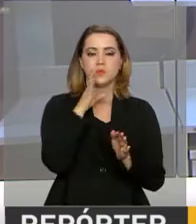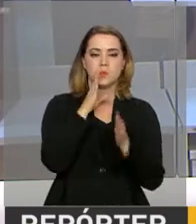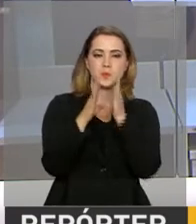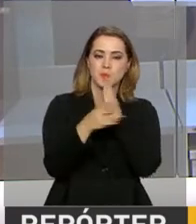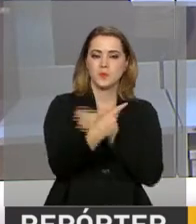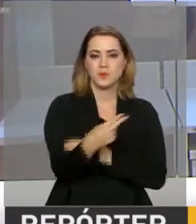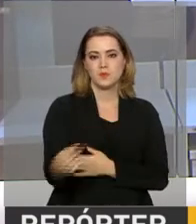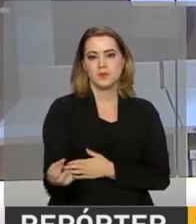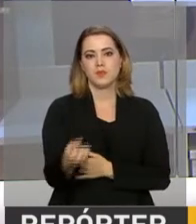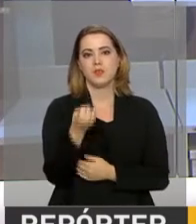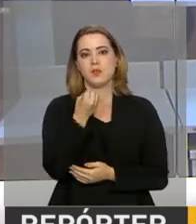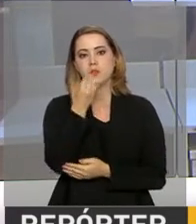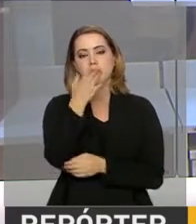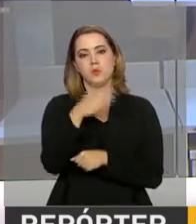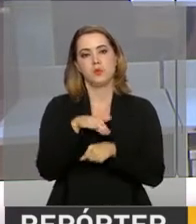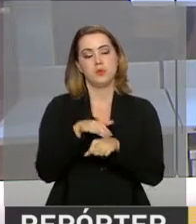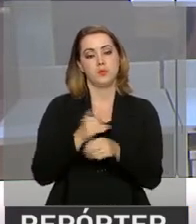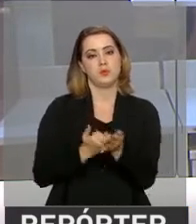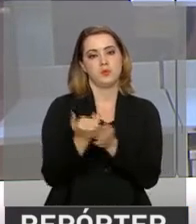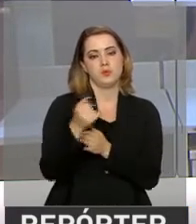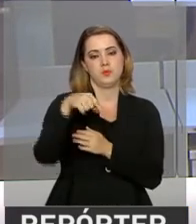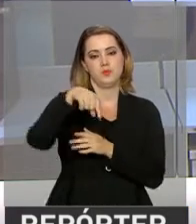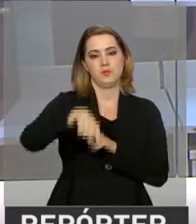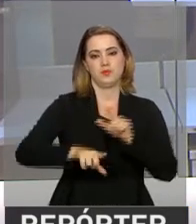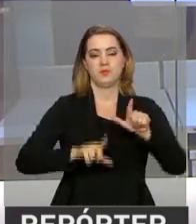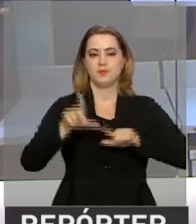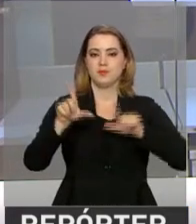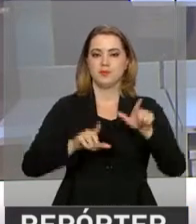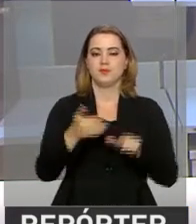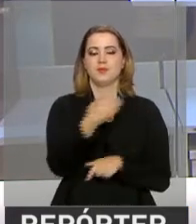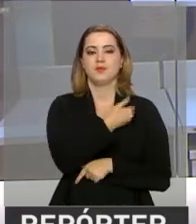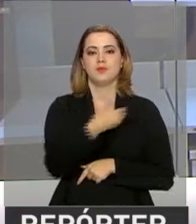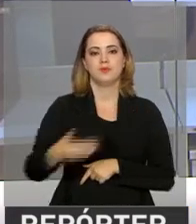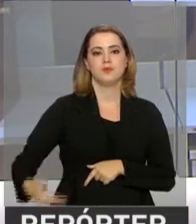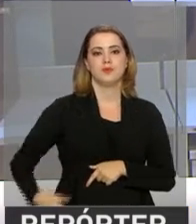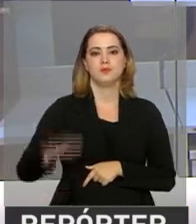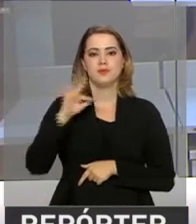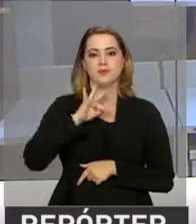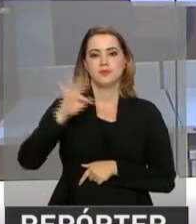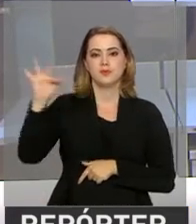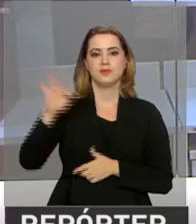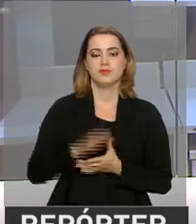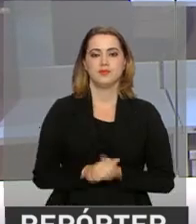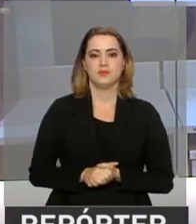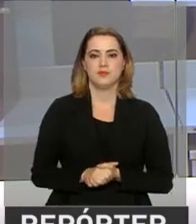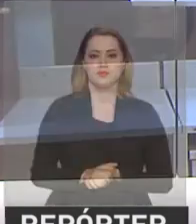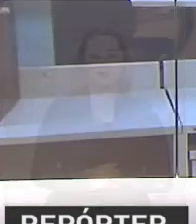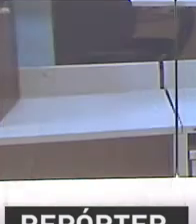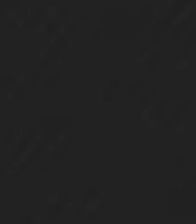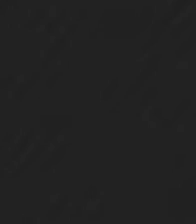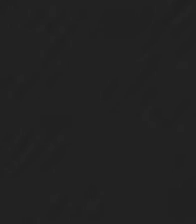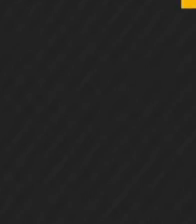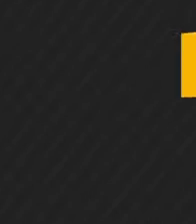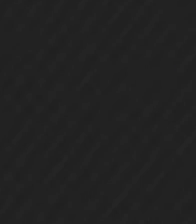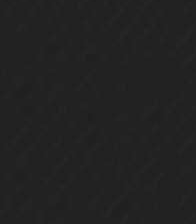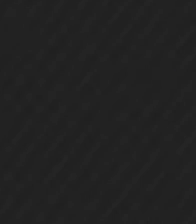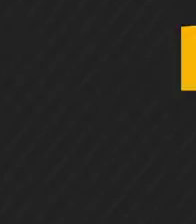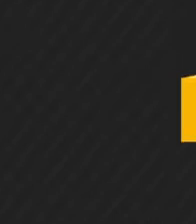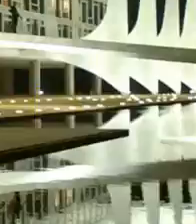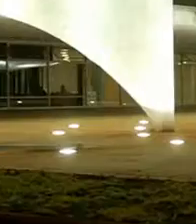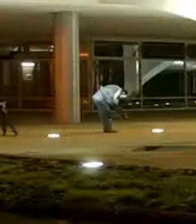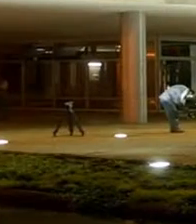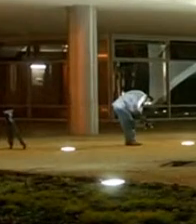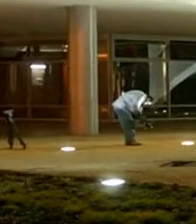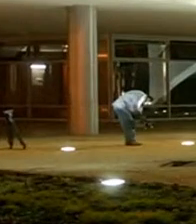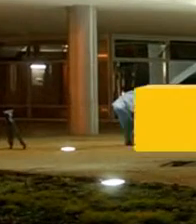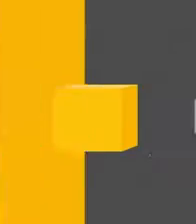nas nossas redes sociais. Continue com a gente aqui na NBR, a TV do Governo Federal.